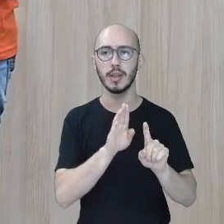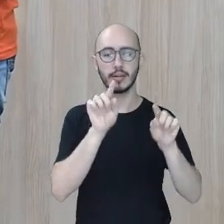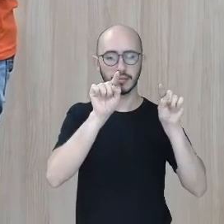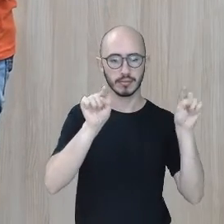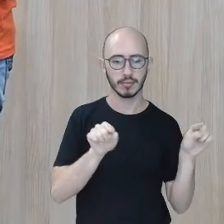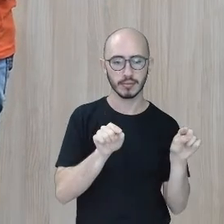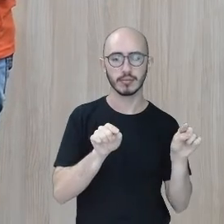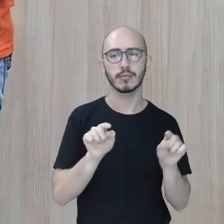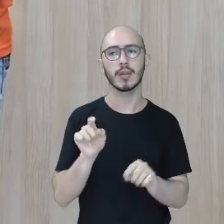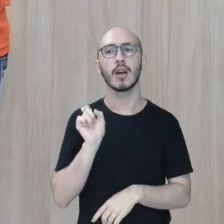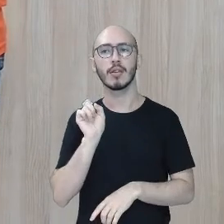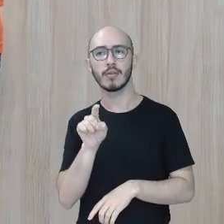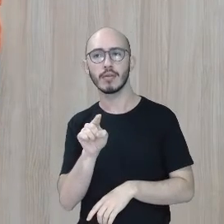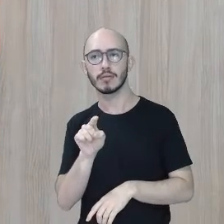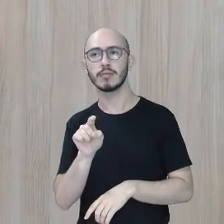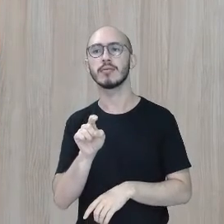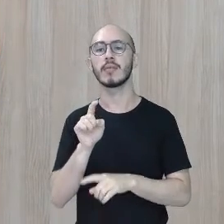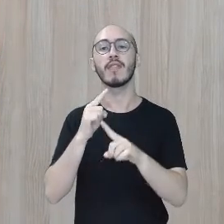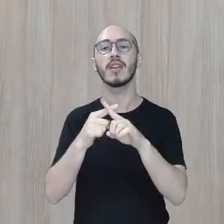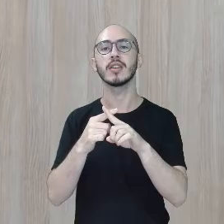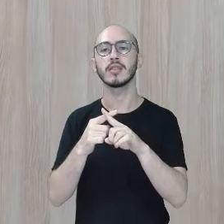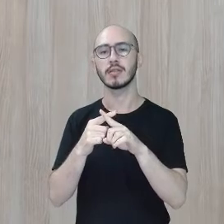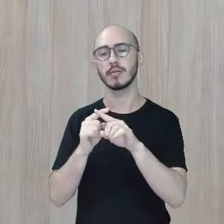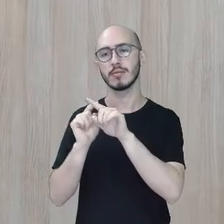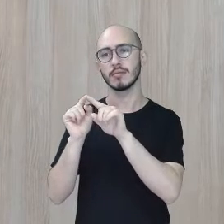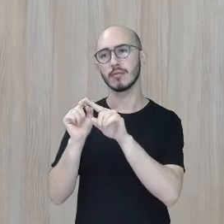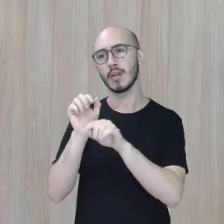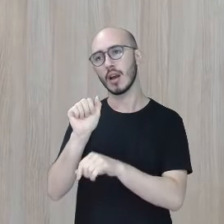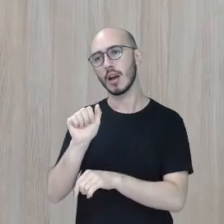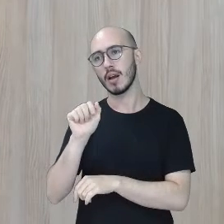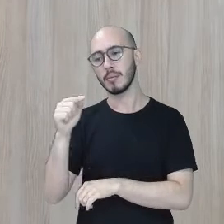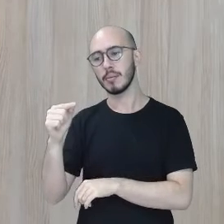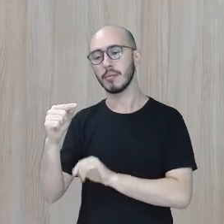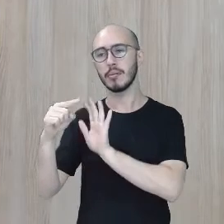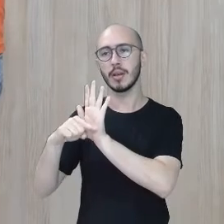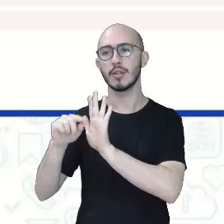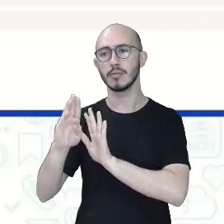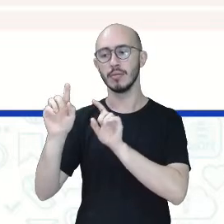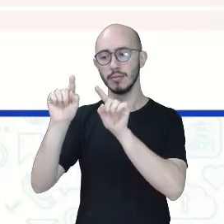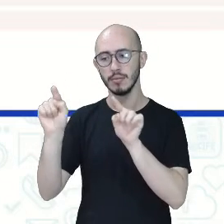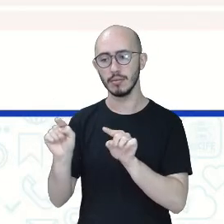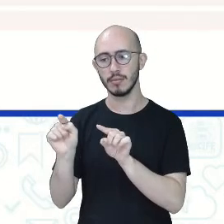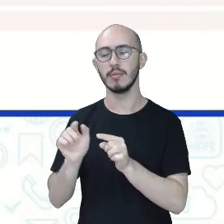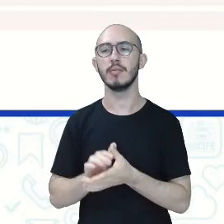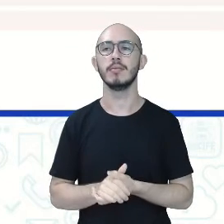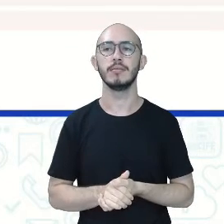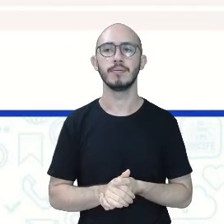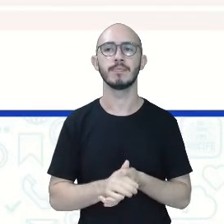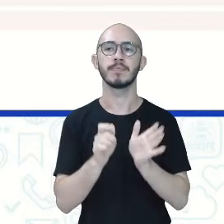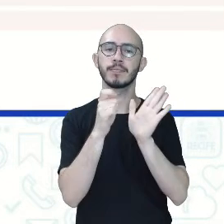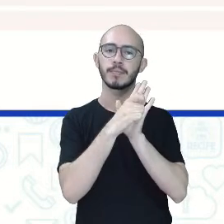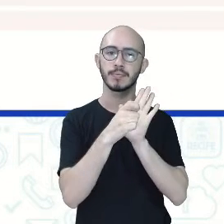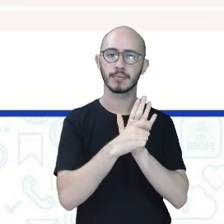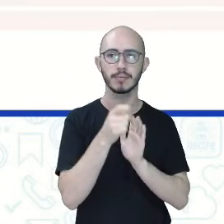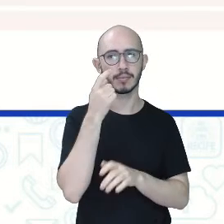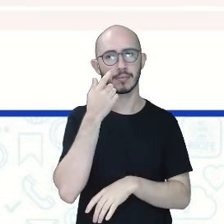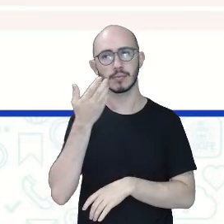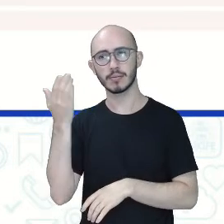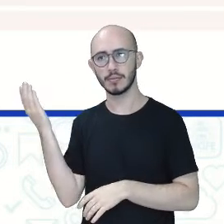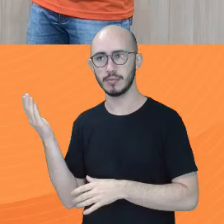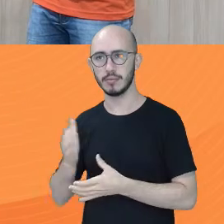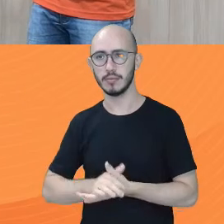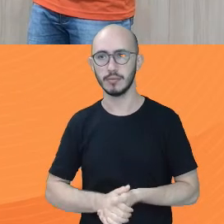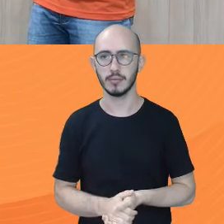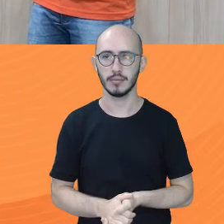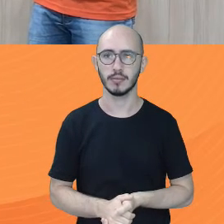parênteses, vezes A menos B, certo? Então, eu escrevi aí esse produto notável, tá? A ao